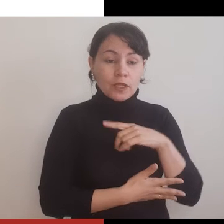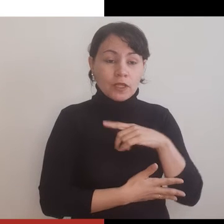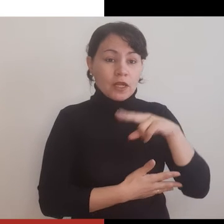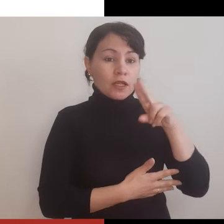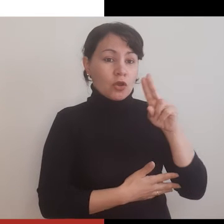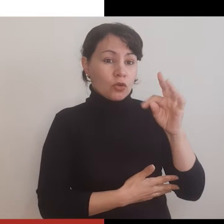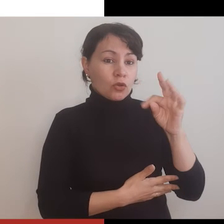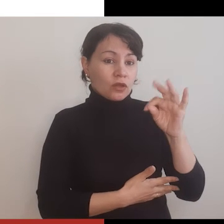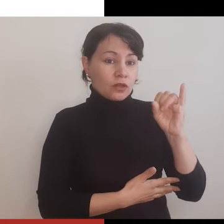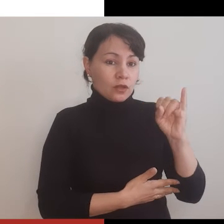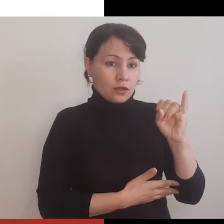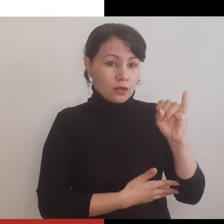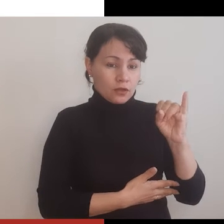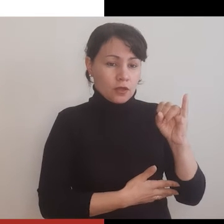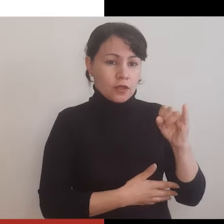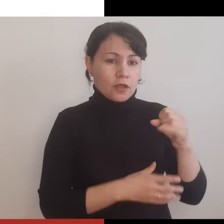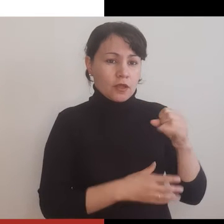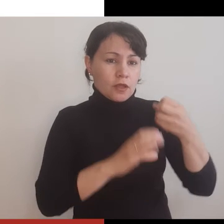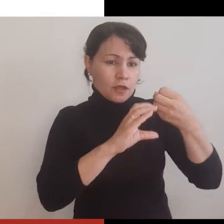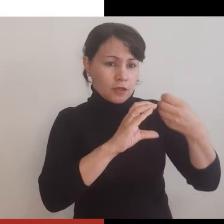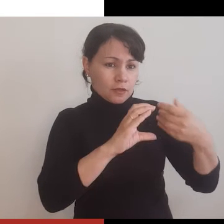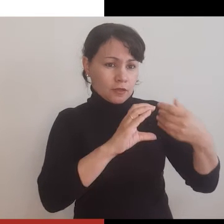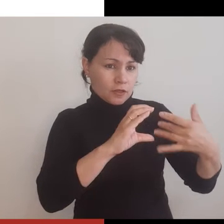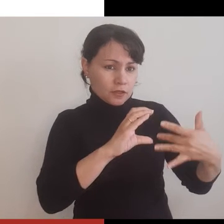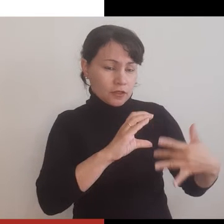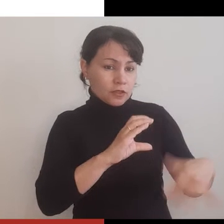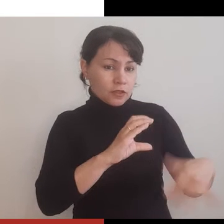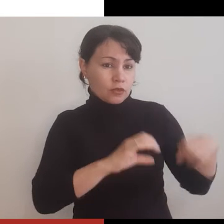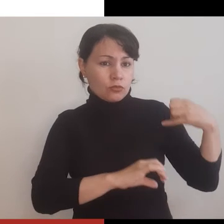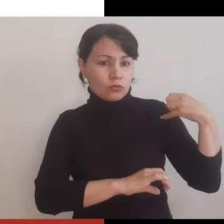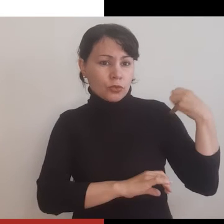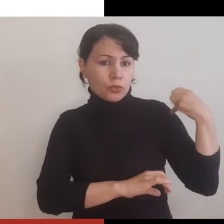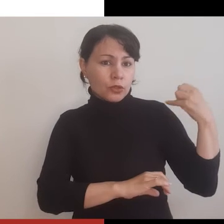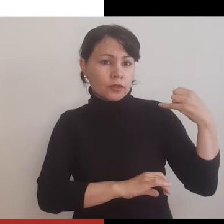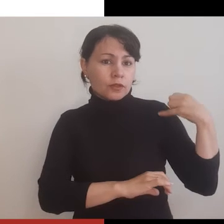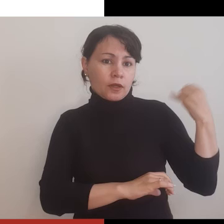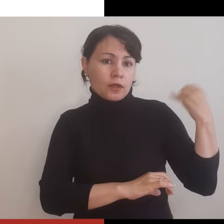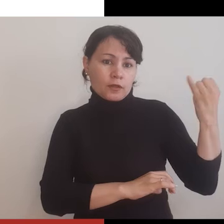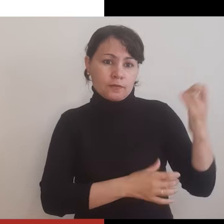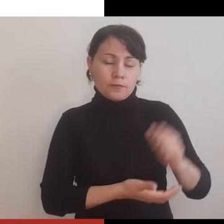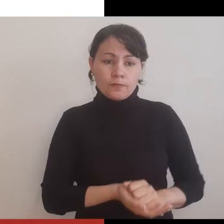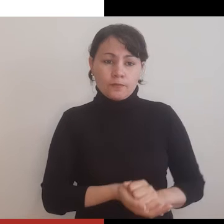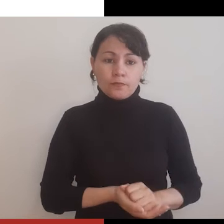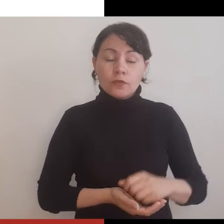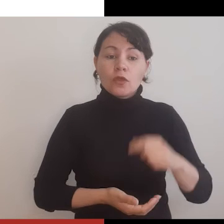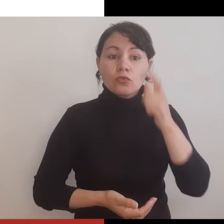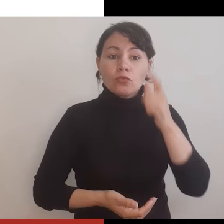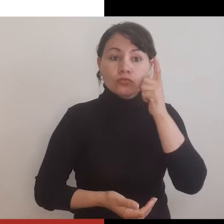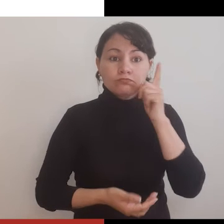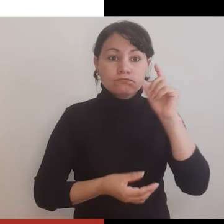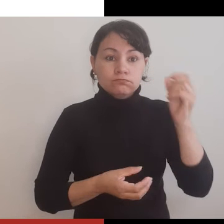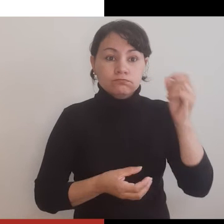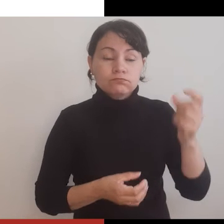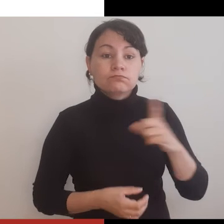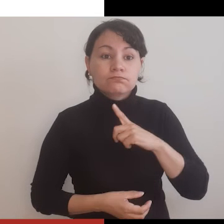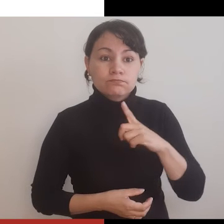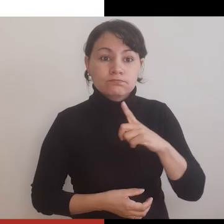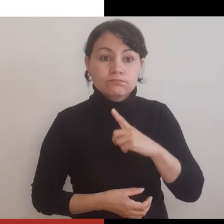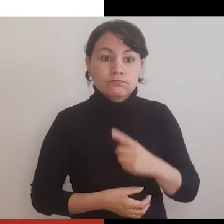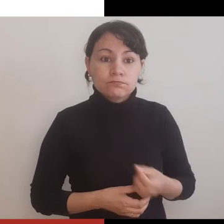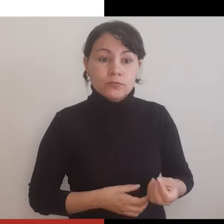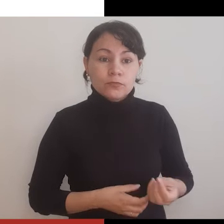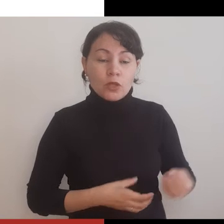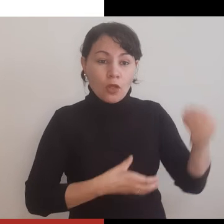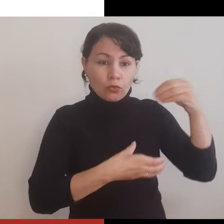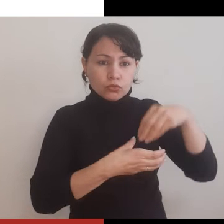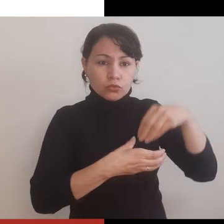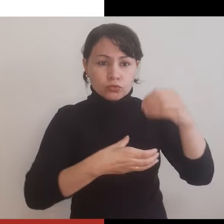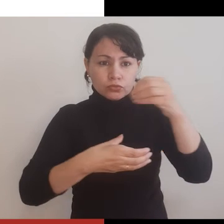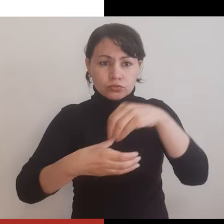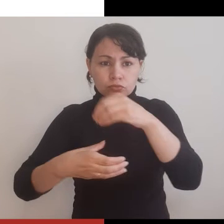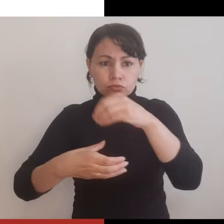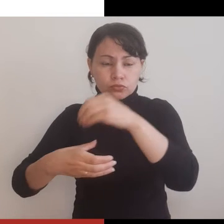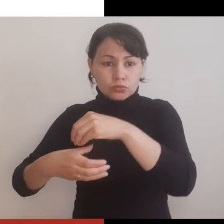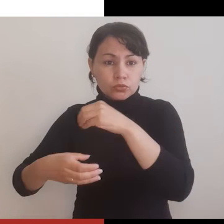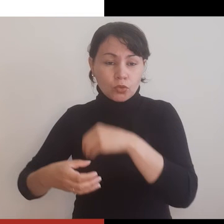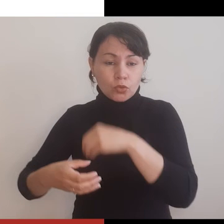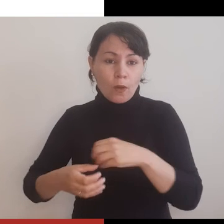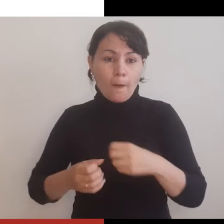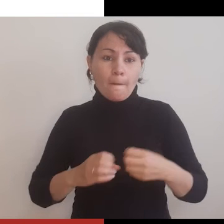UTIs classificadas por faixa etária? Eu consigo ter, dentro de cada uma dessas